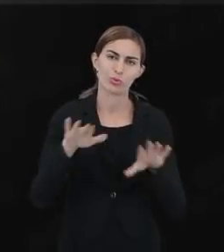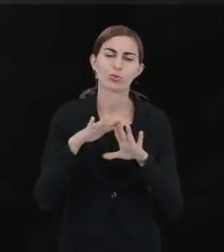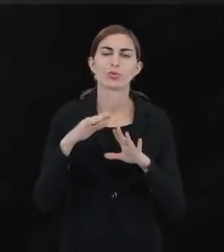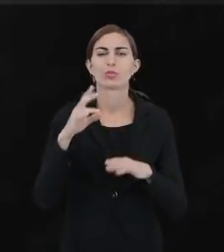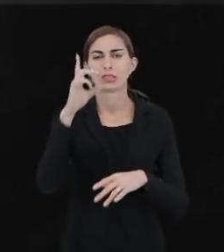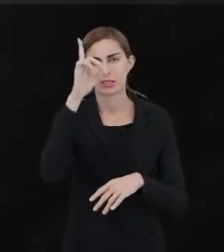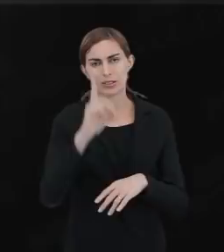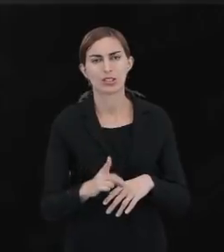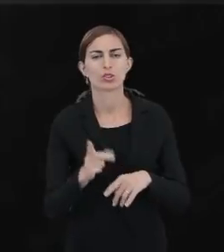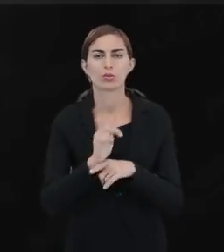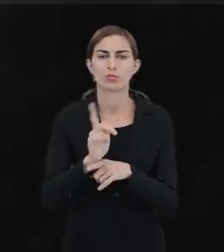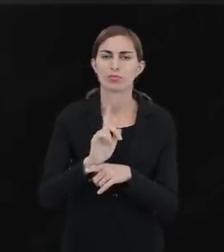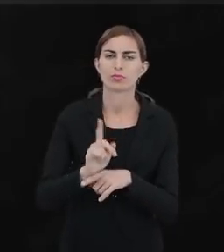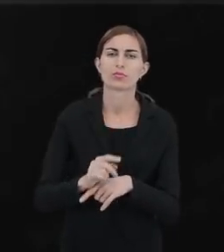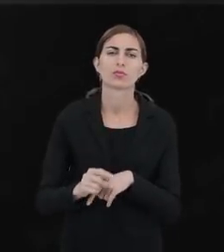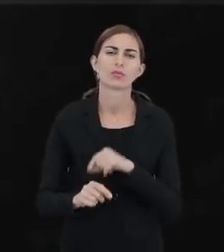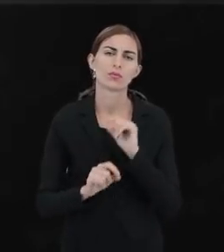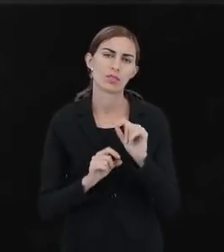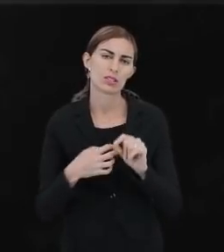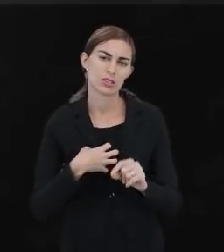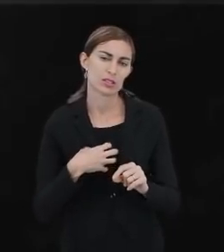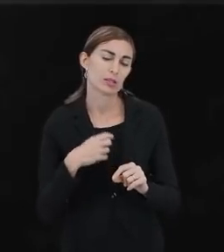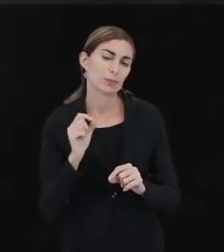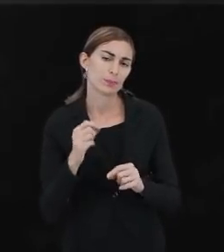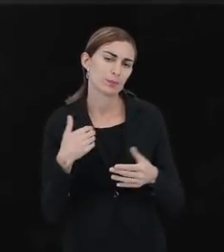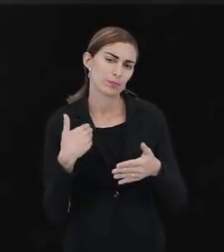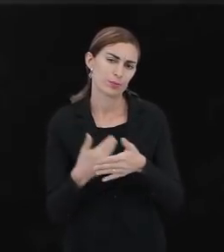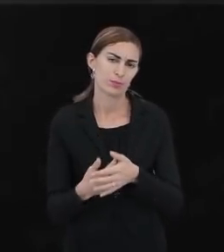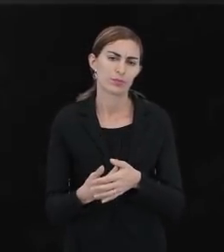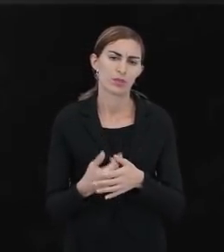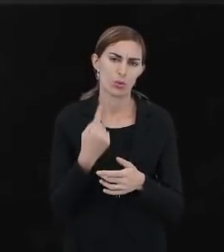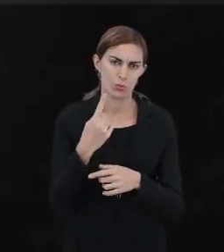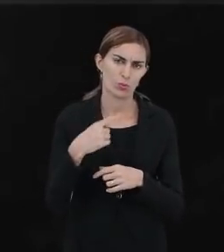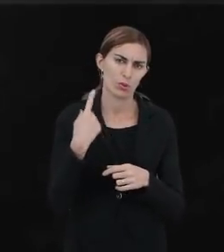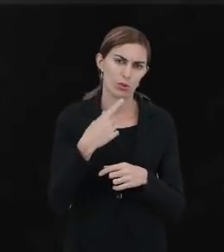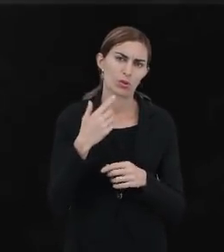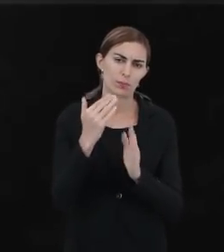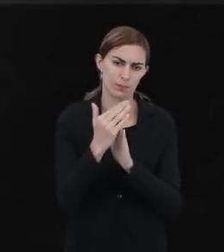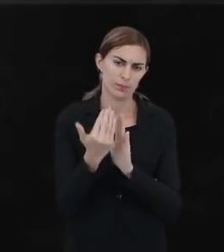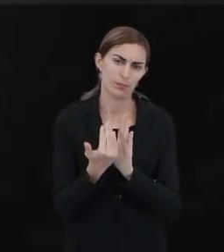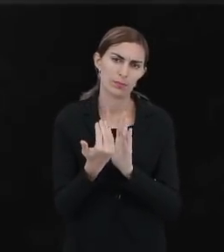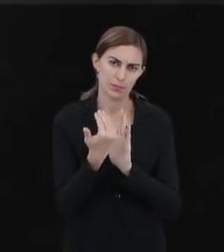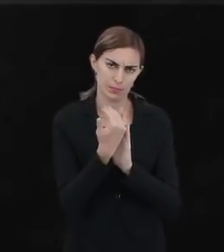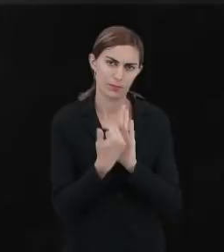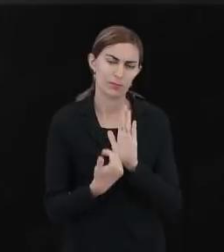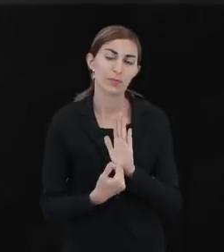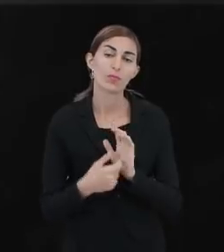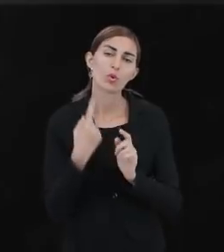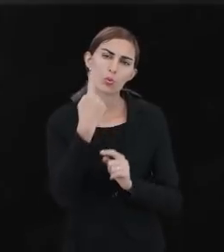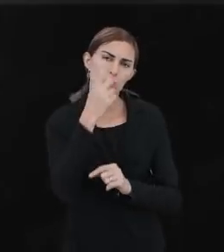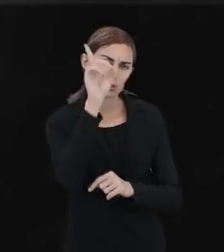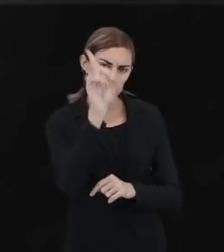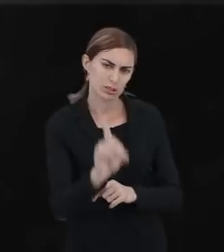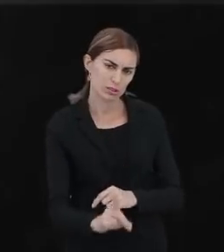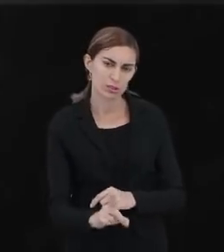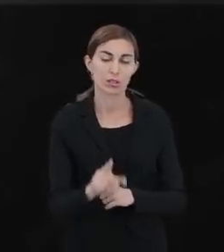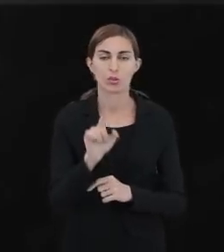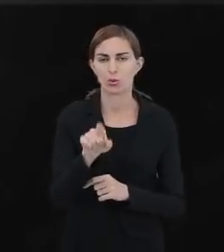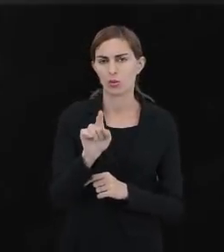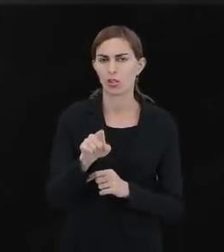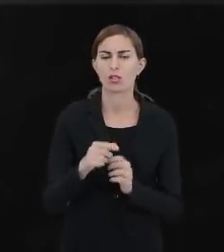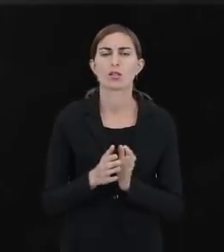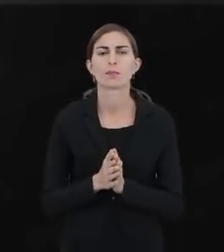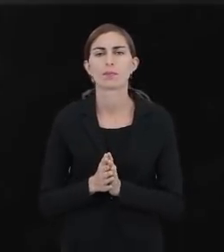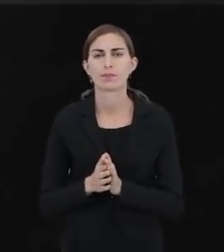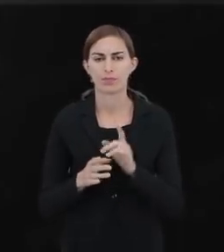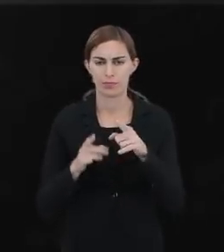da gente a gente vai discutir um pouco sobre isso nessa próxima uma hora de programa e o diretor nele que é um grande